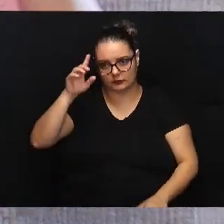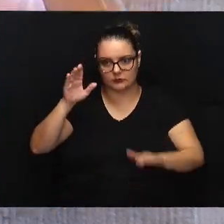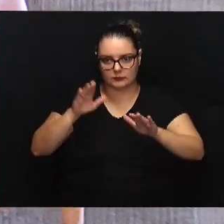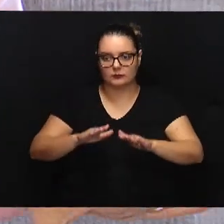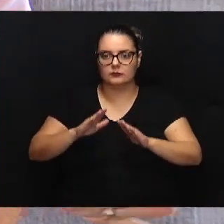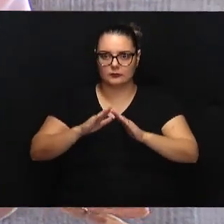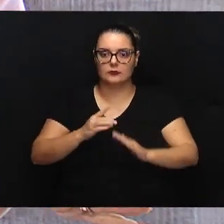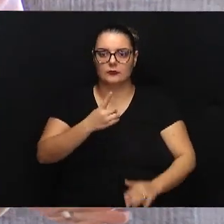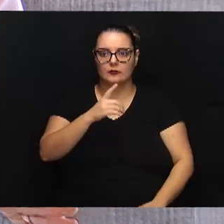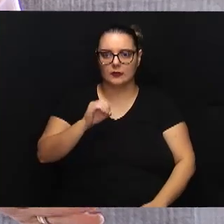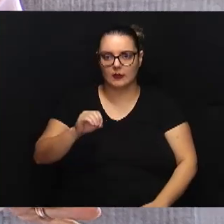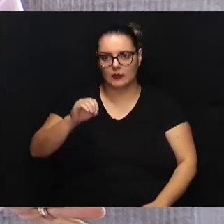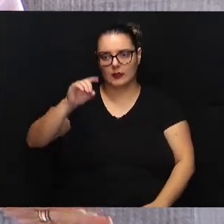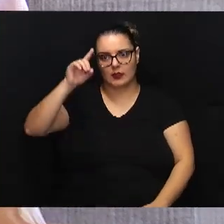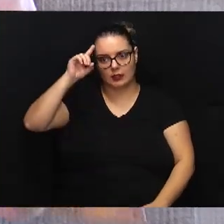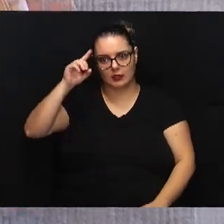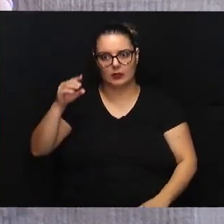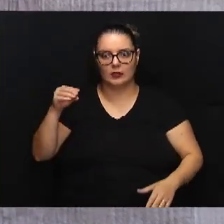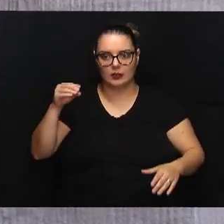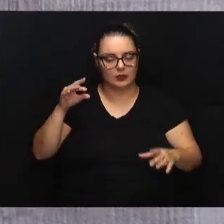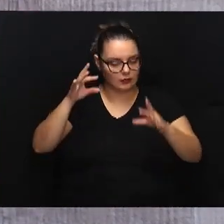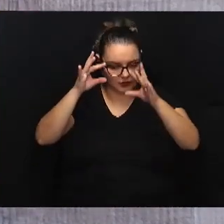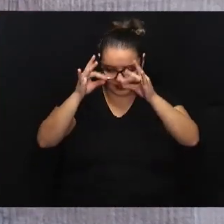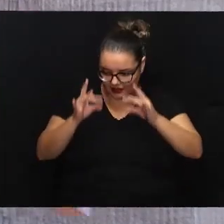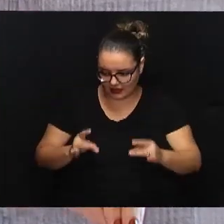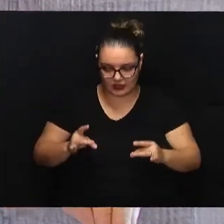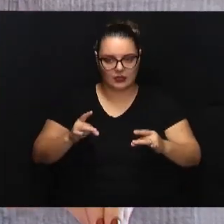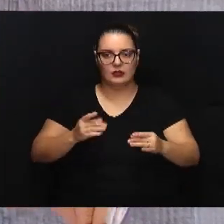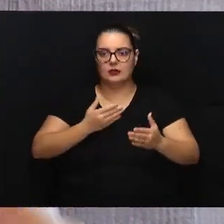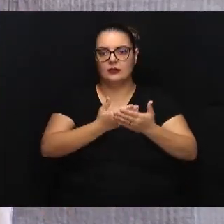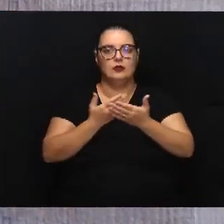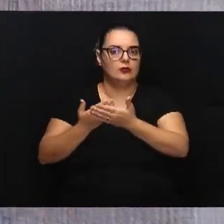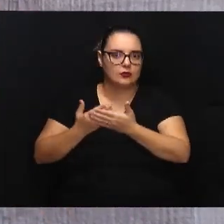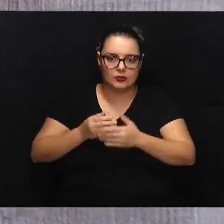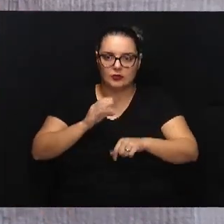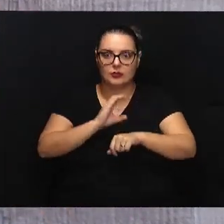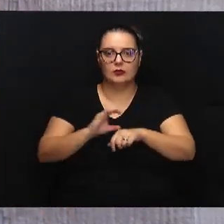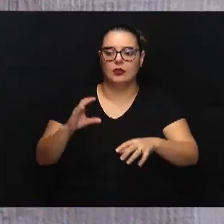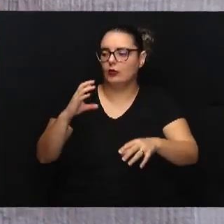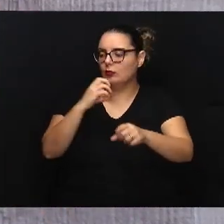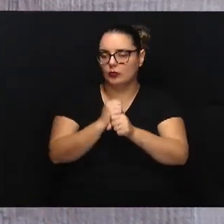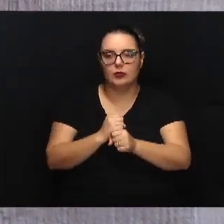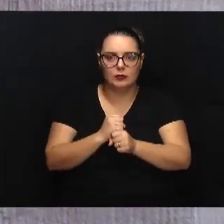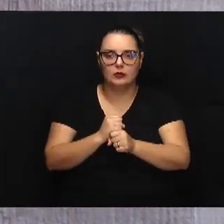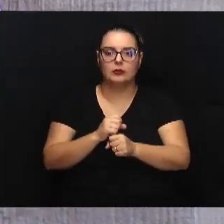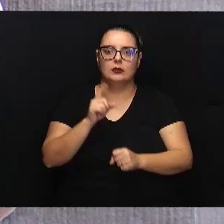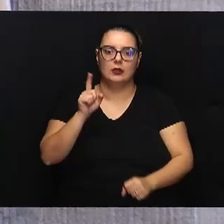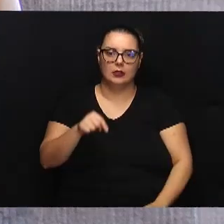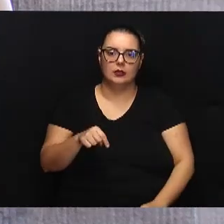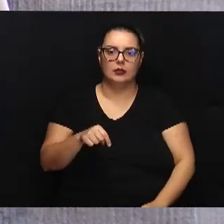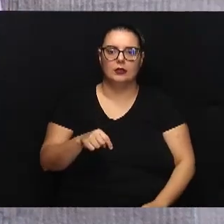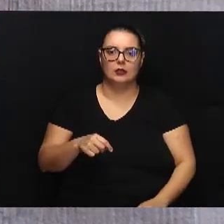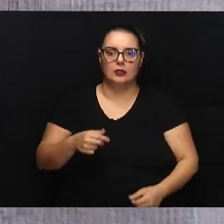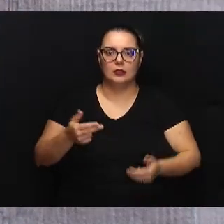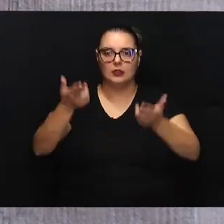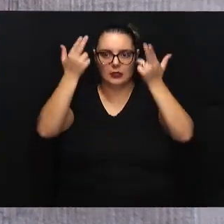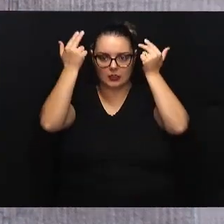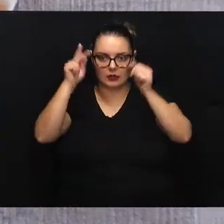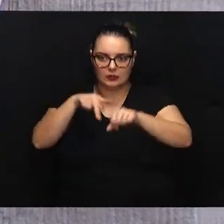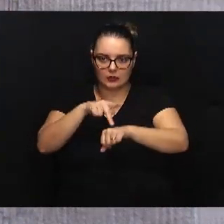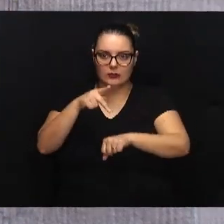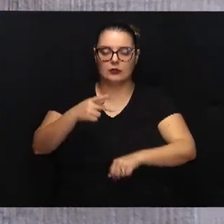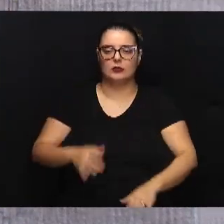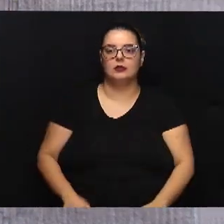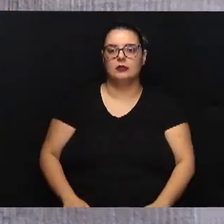eu mergulhei nesse curso. Aí eu zerei o curso e aí na Páscoa, na sexta-feira,